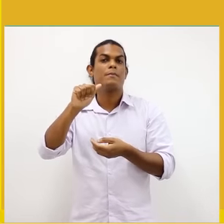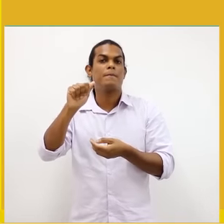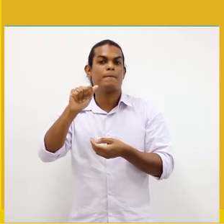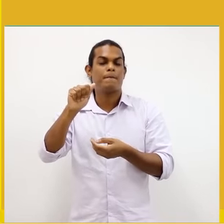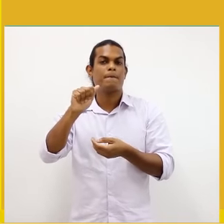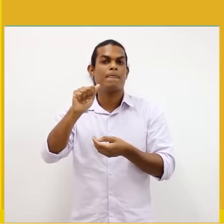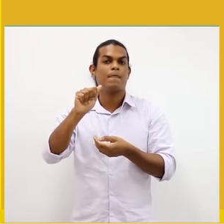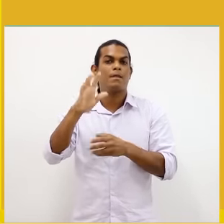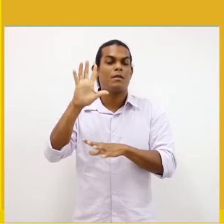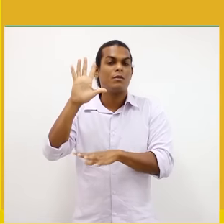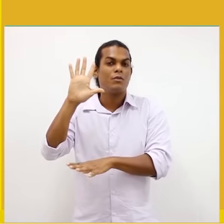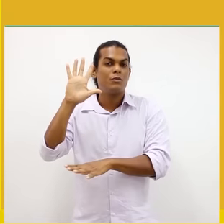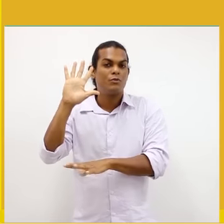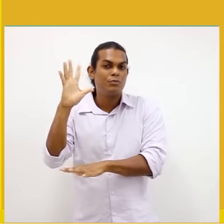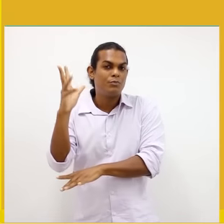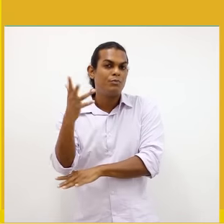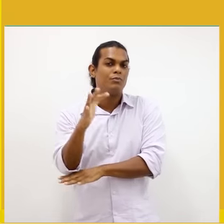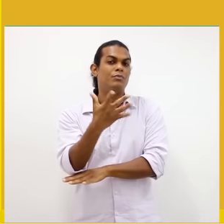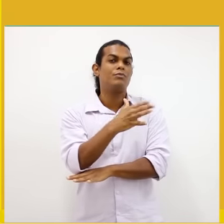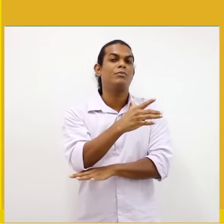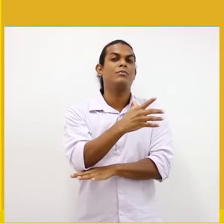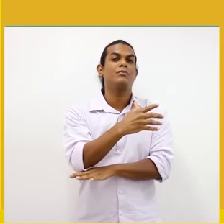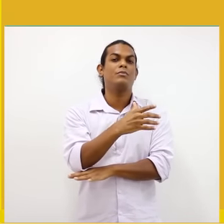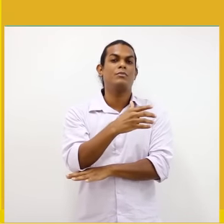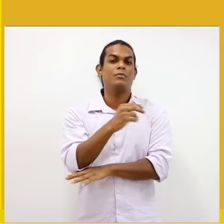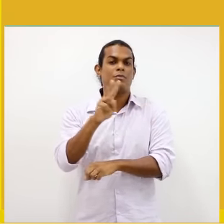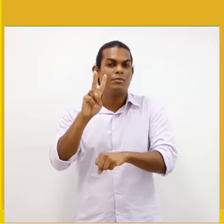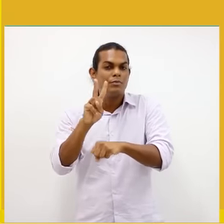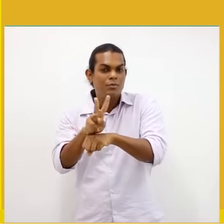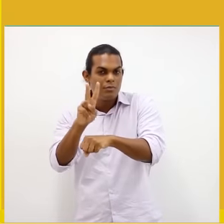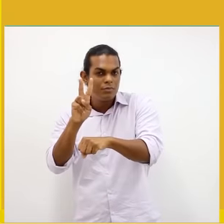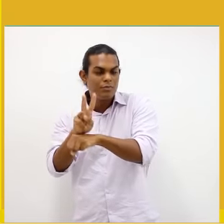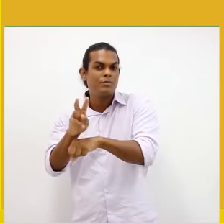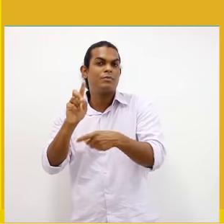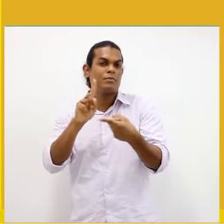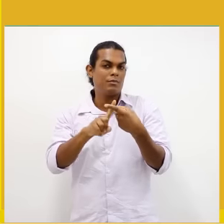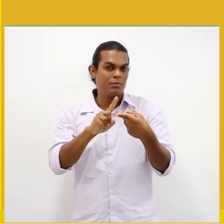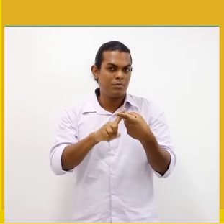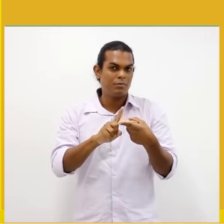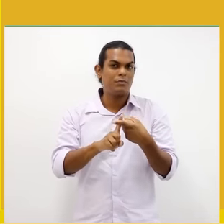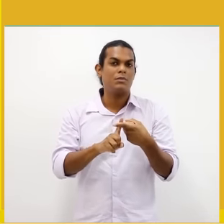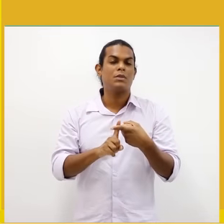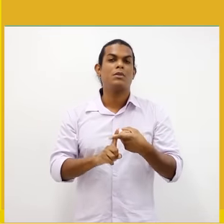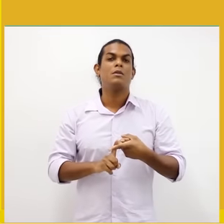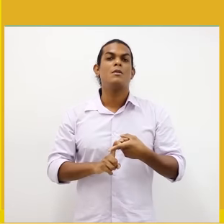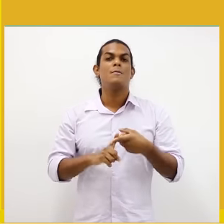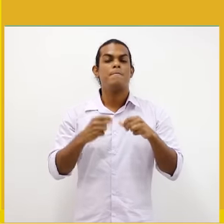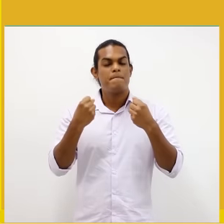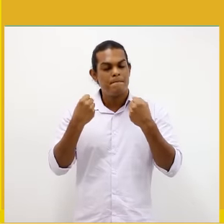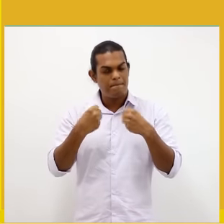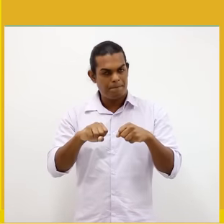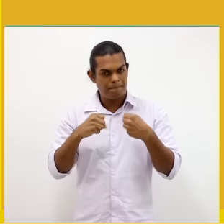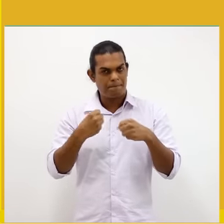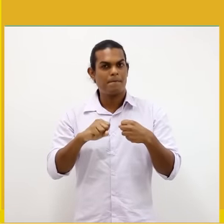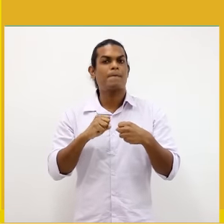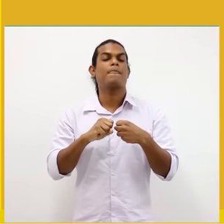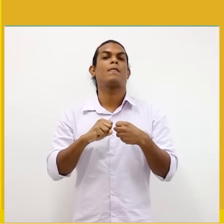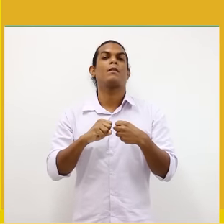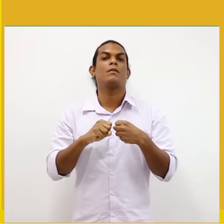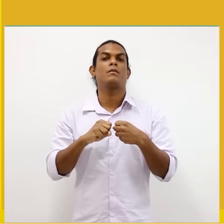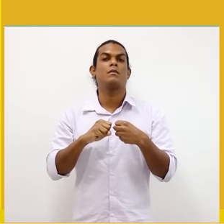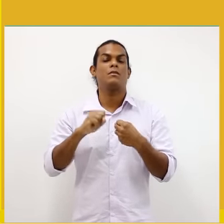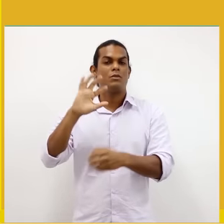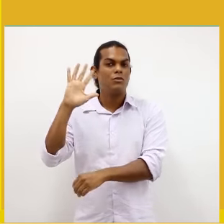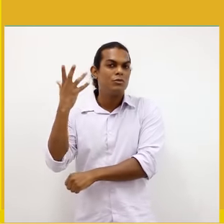ecologicamente equilibrado e é primordial a qualidade de vida sadia. Então já garante que é necessário um meio ambiente, inclusive o meio ambiente do